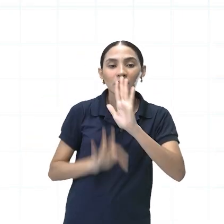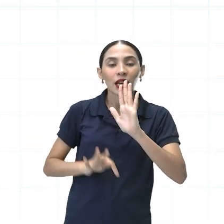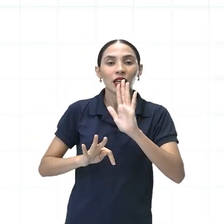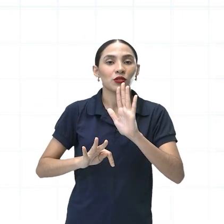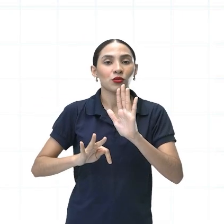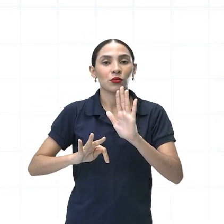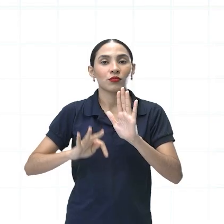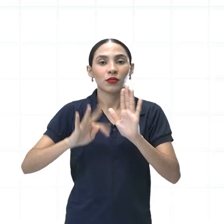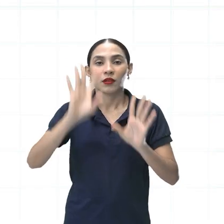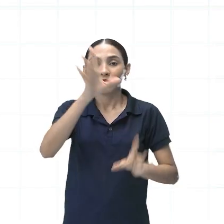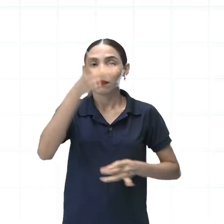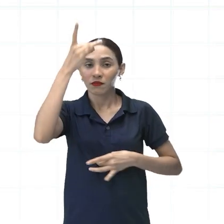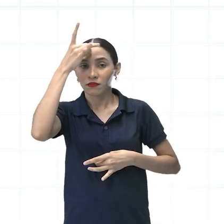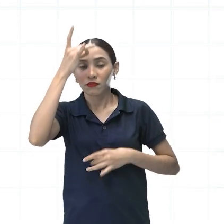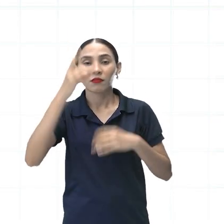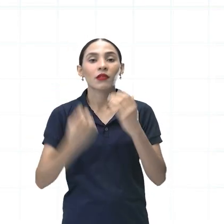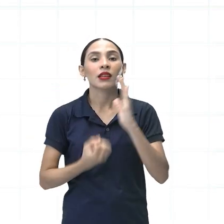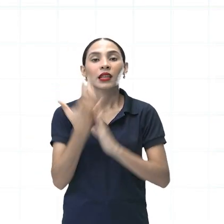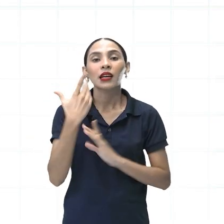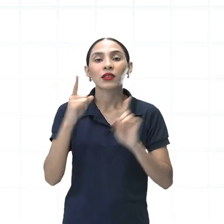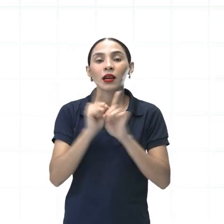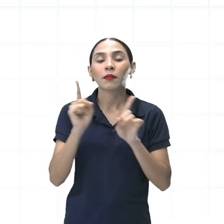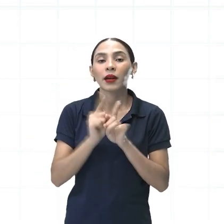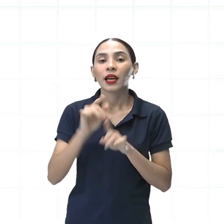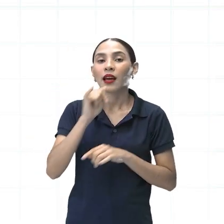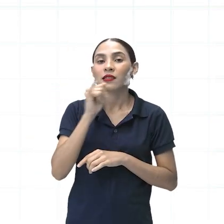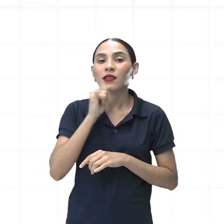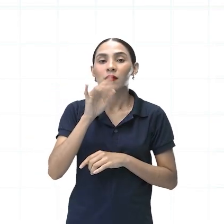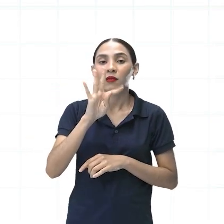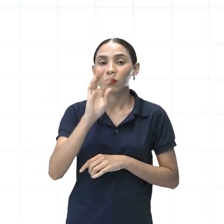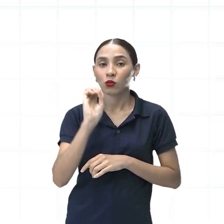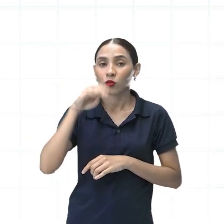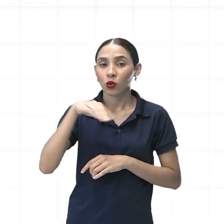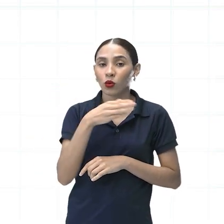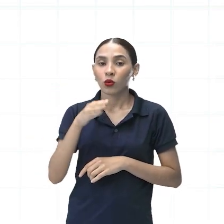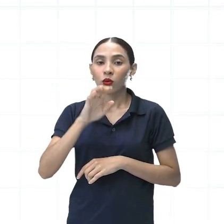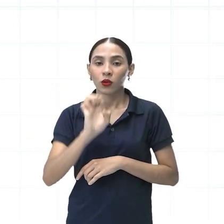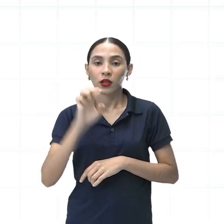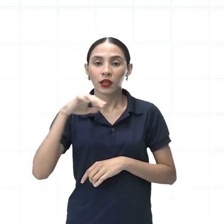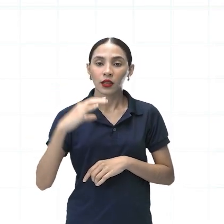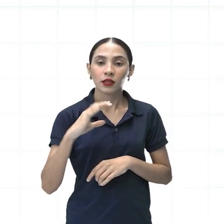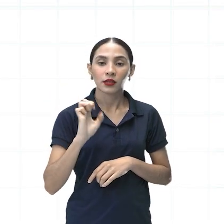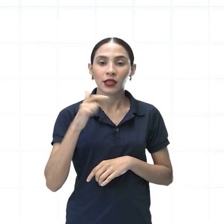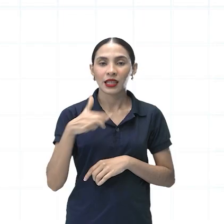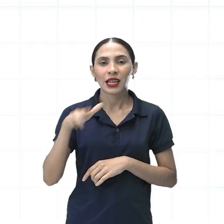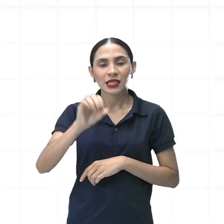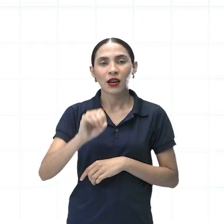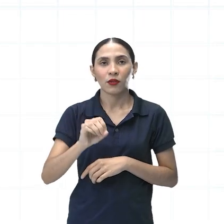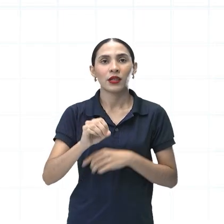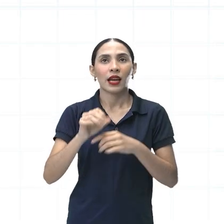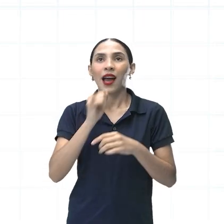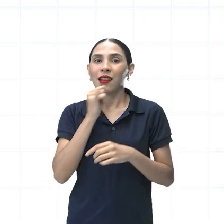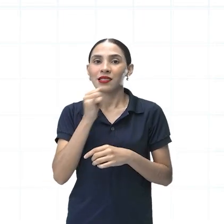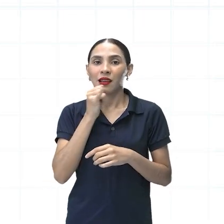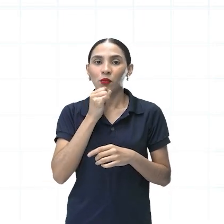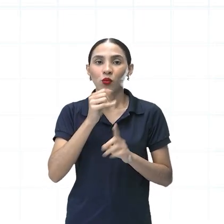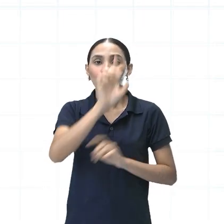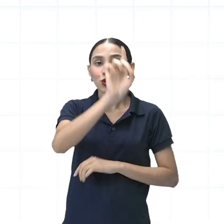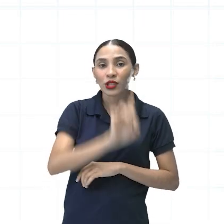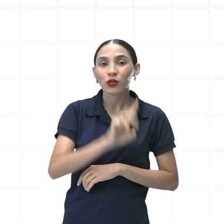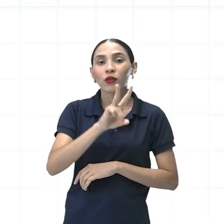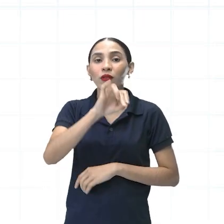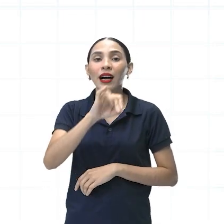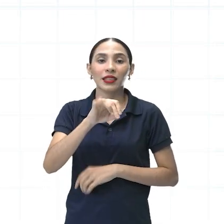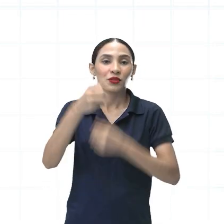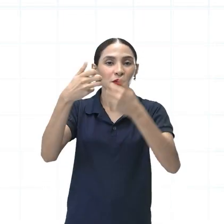será interpretado, criando um tom de encenação, certo? Então ele vai dizer como é que vai ser esse papel, como é